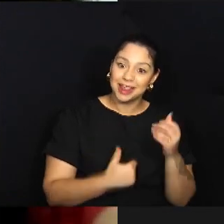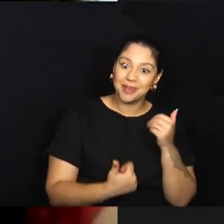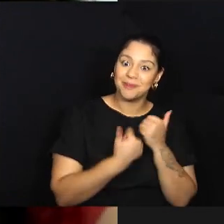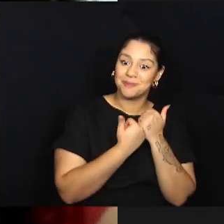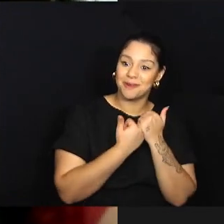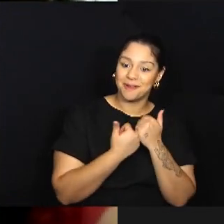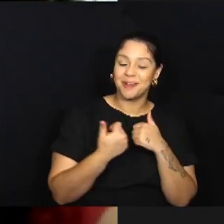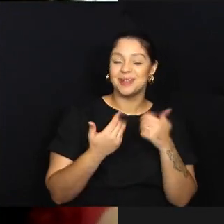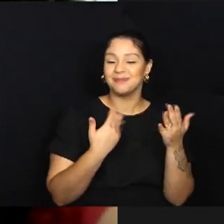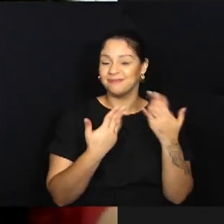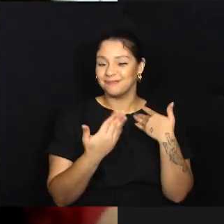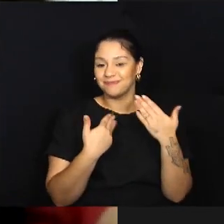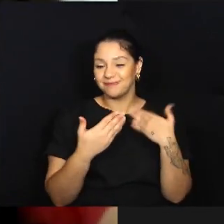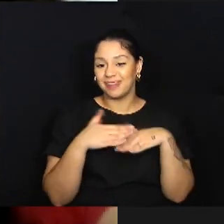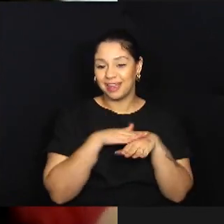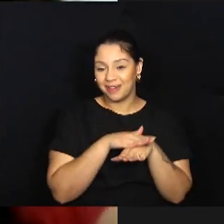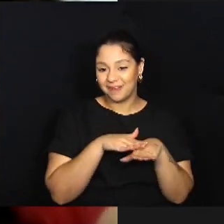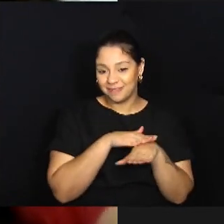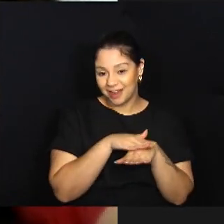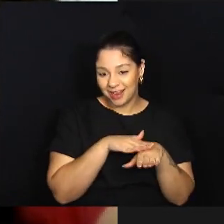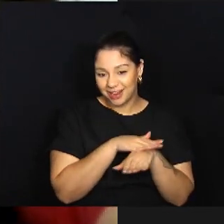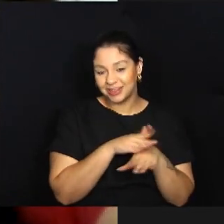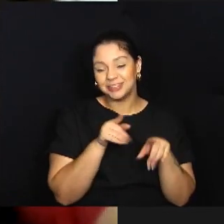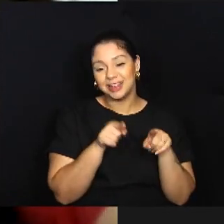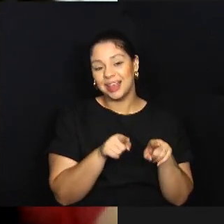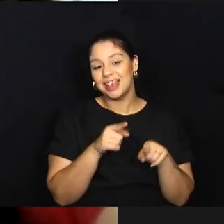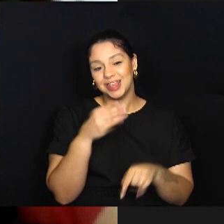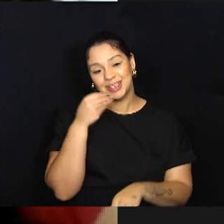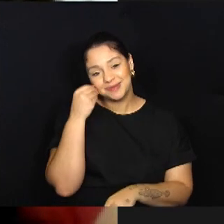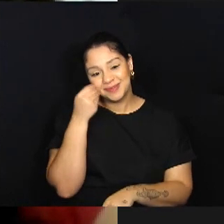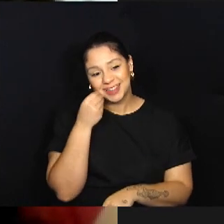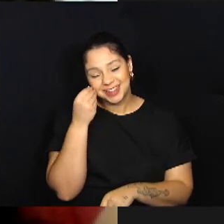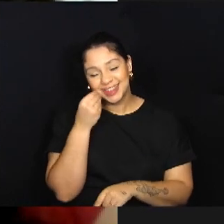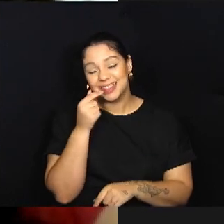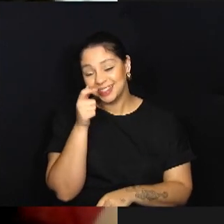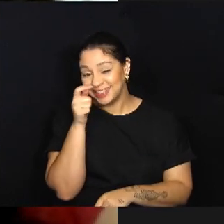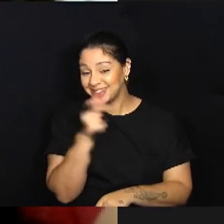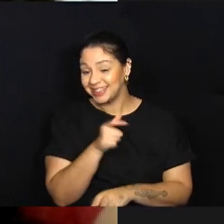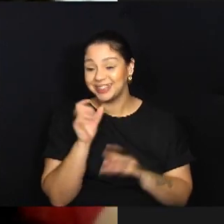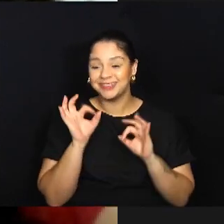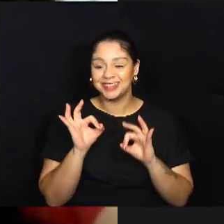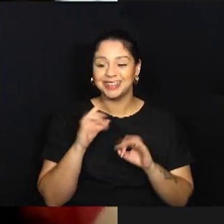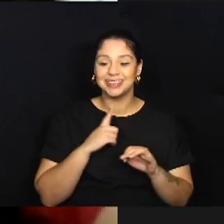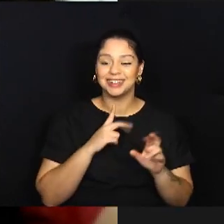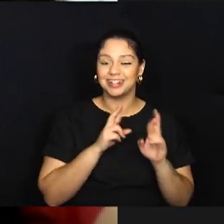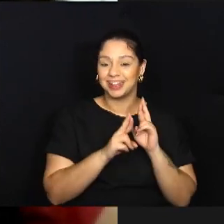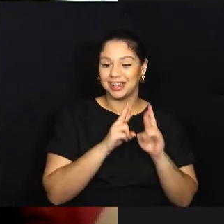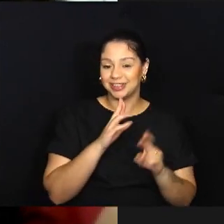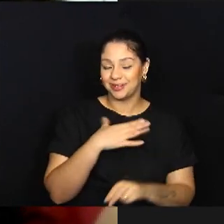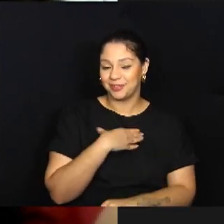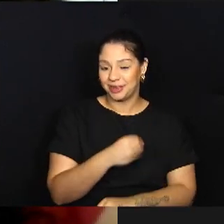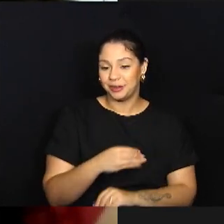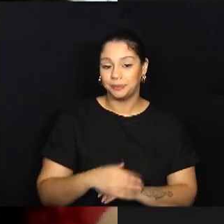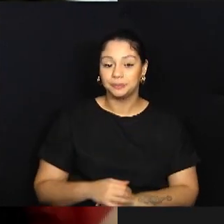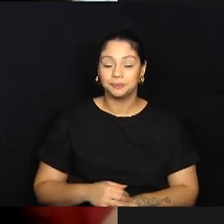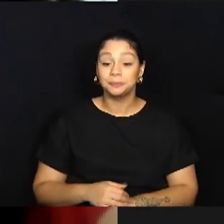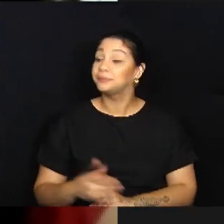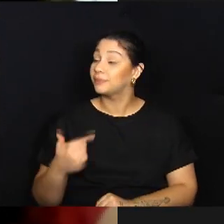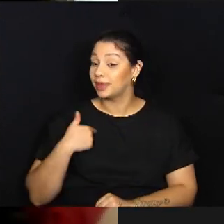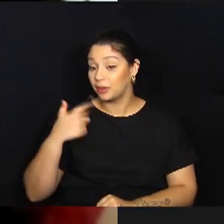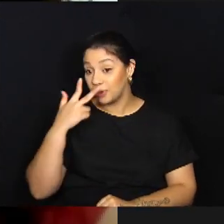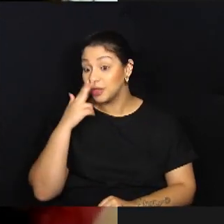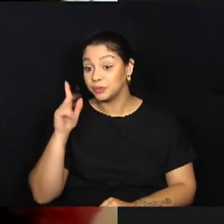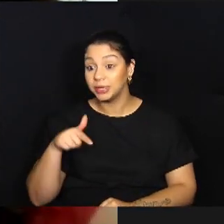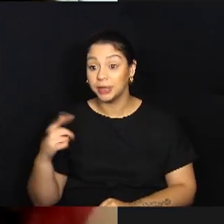gente conversa, né? É uma experiência bem interessante ter essa relação com o filho, né? Eu acho que é importante, acho que